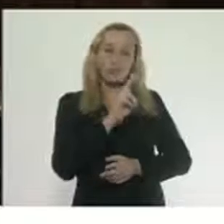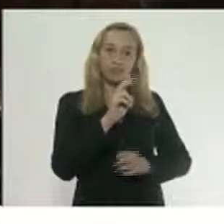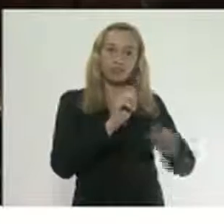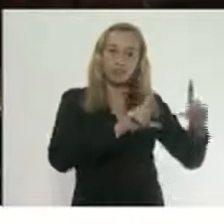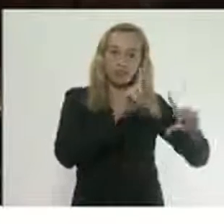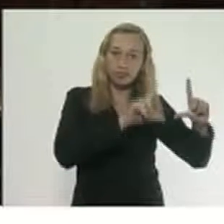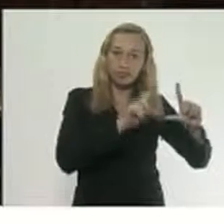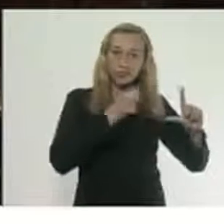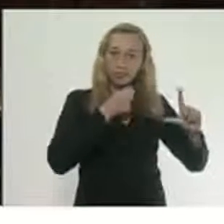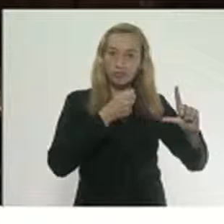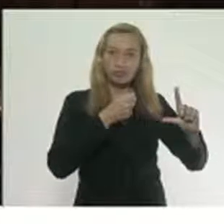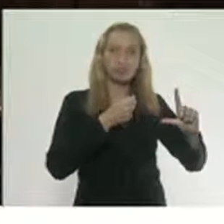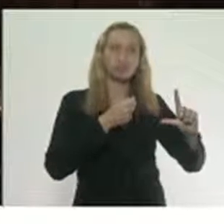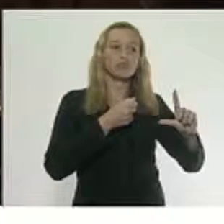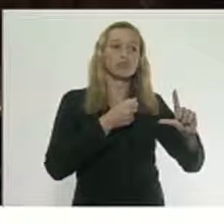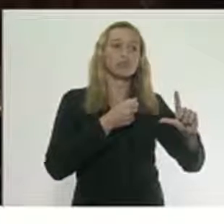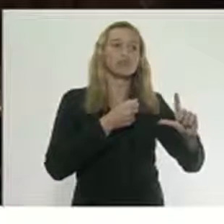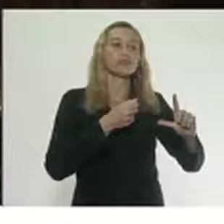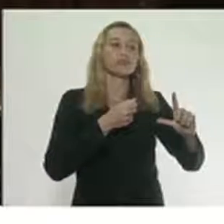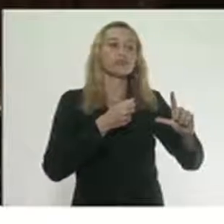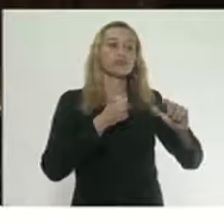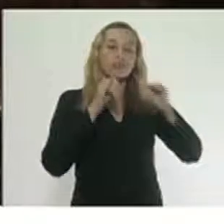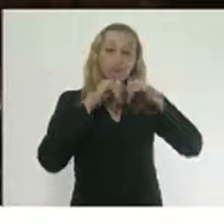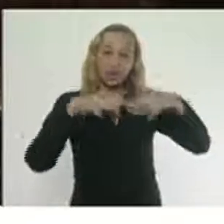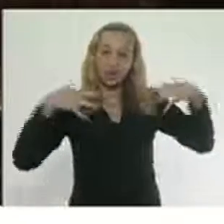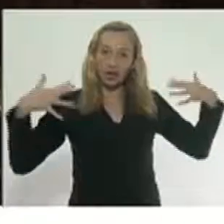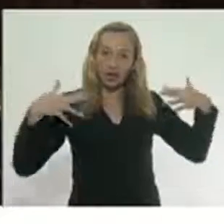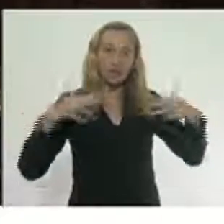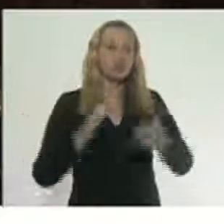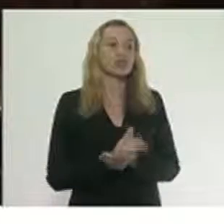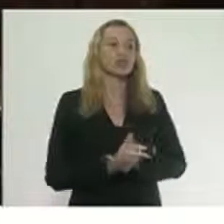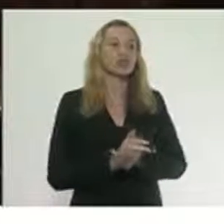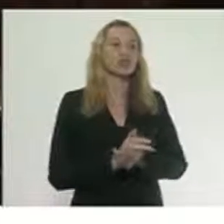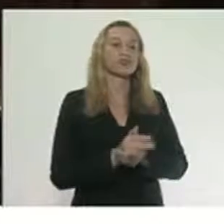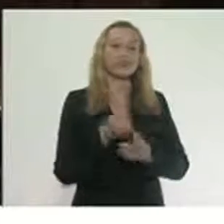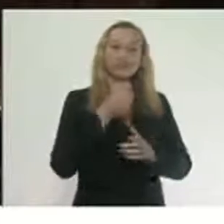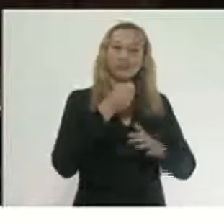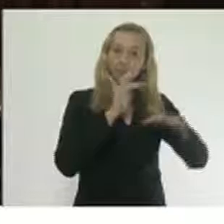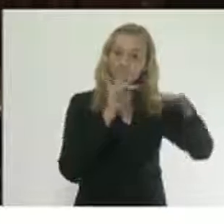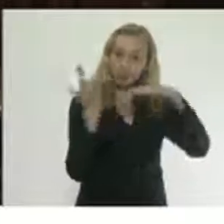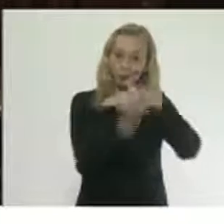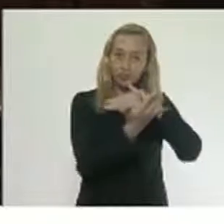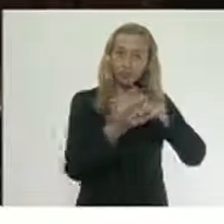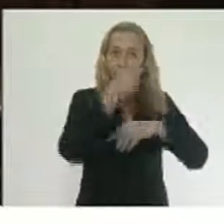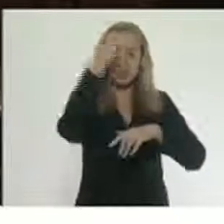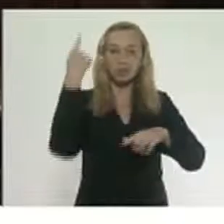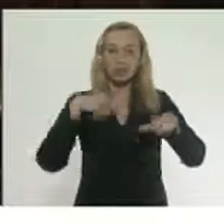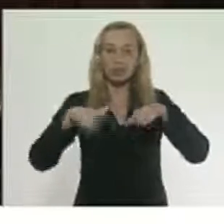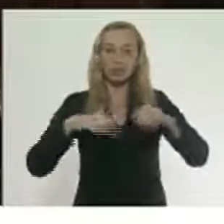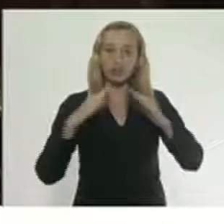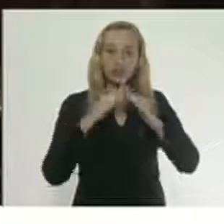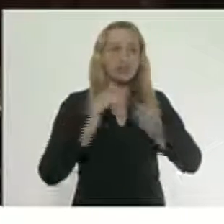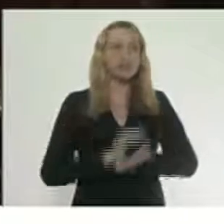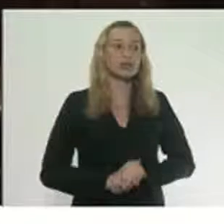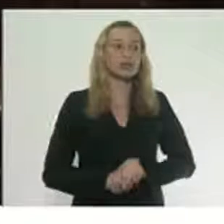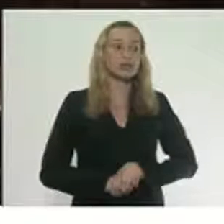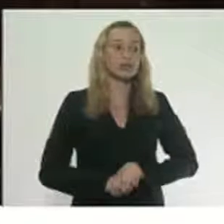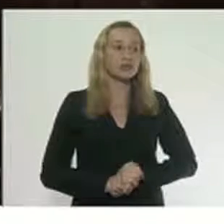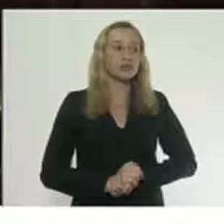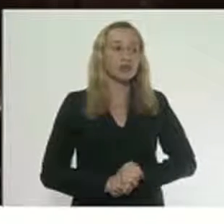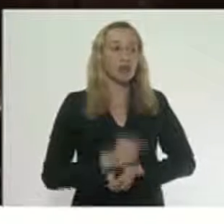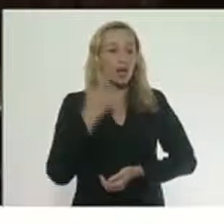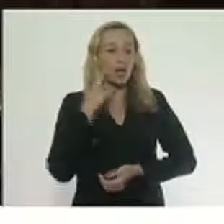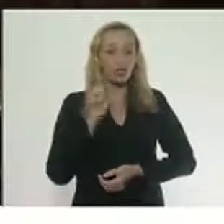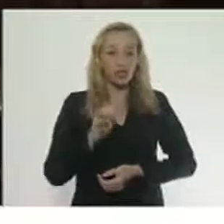que nos seguem pelas redes sociais, imprensa, trabalhadores desta casa. A luz já está verde, senhor presidente,